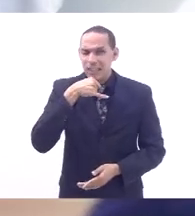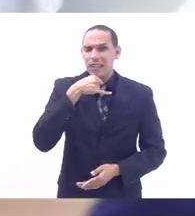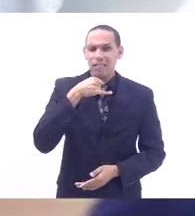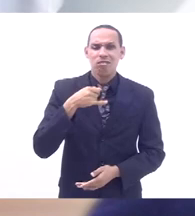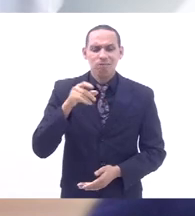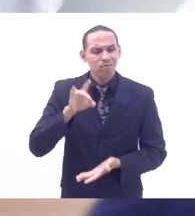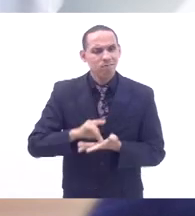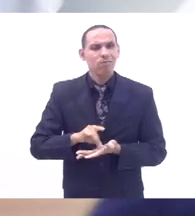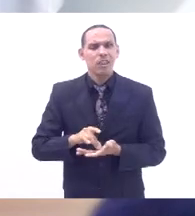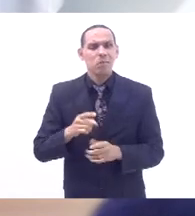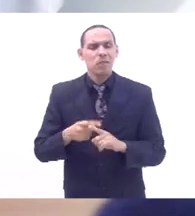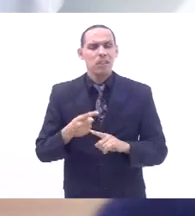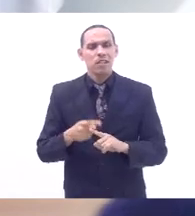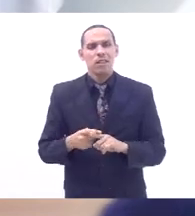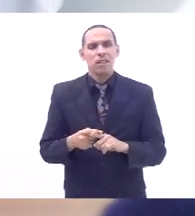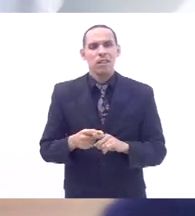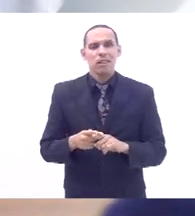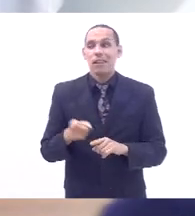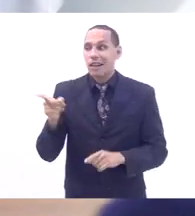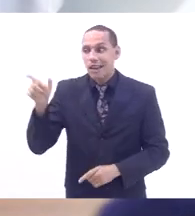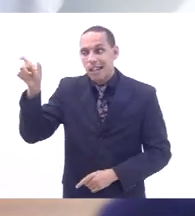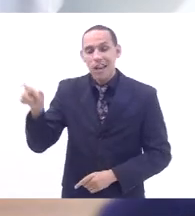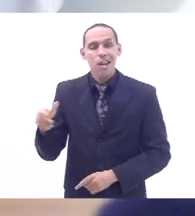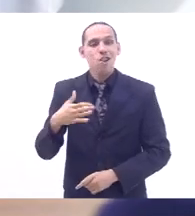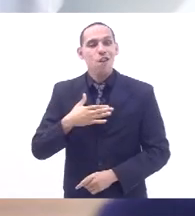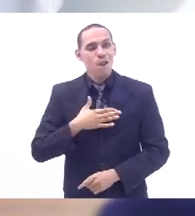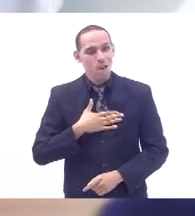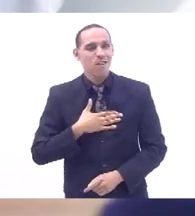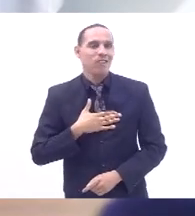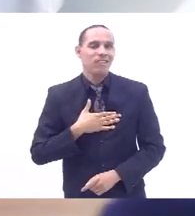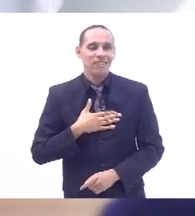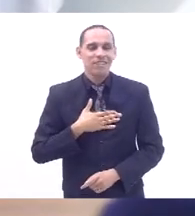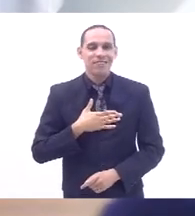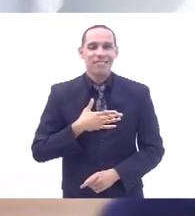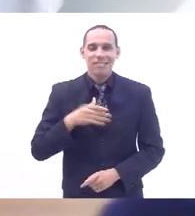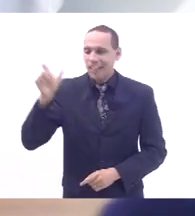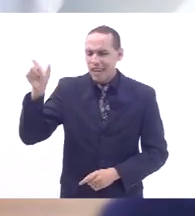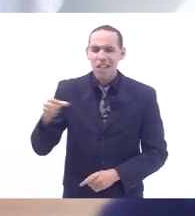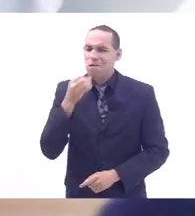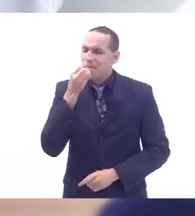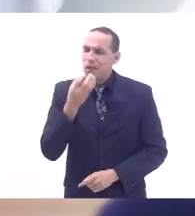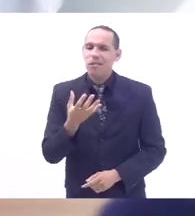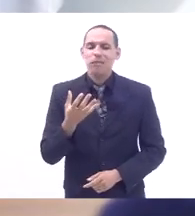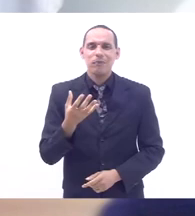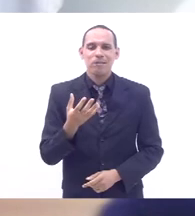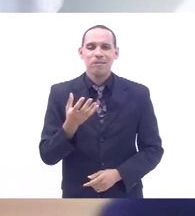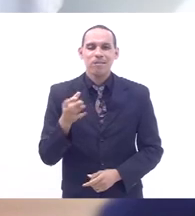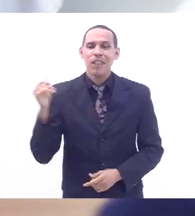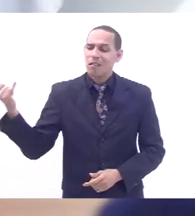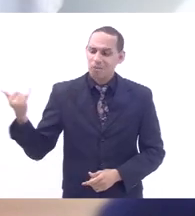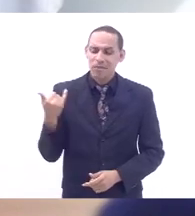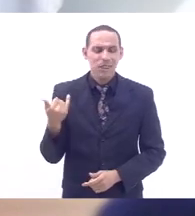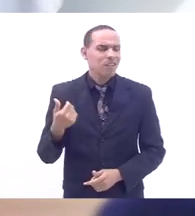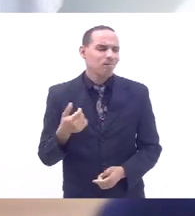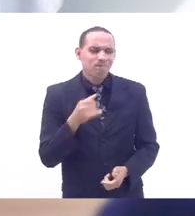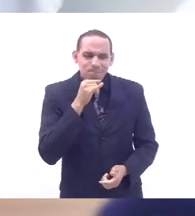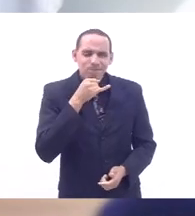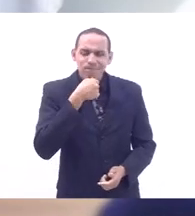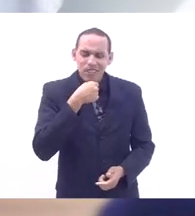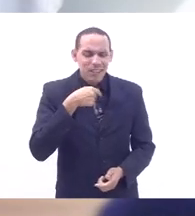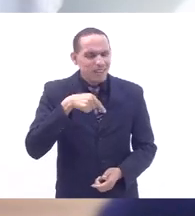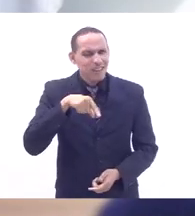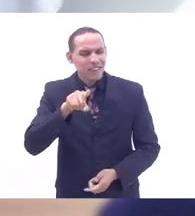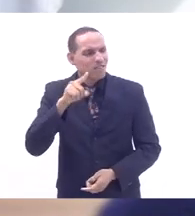porque ele gosta, ele é uma pessoa muito gente boa. E falou comigo, ó, infelizmente, eu não vou